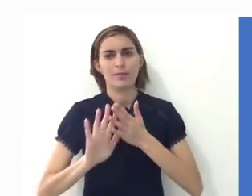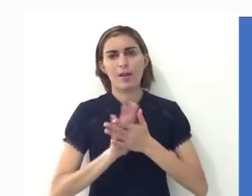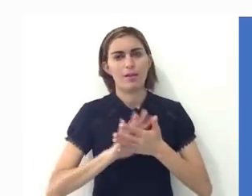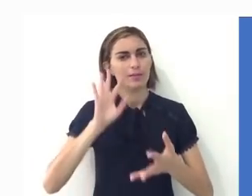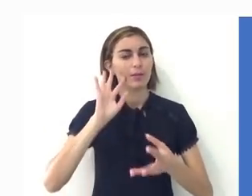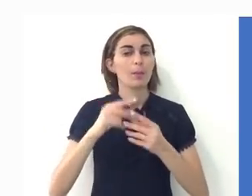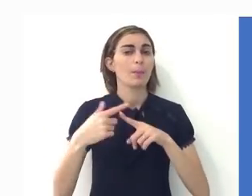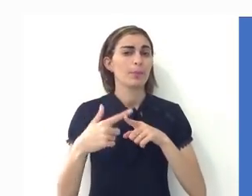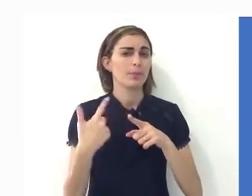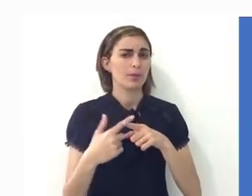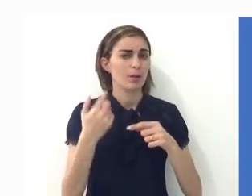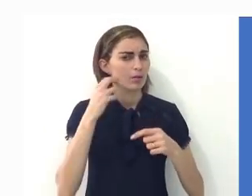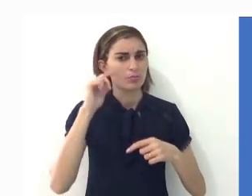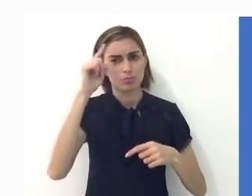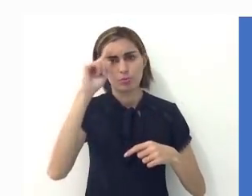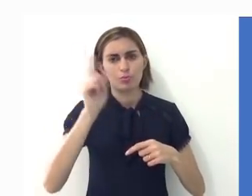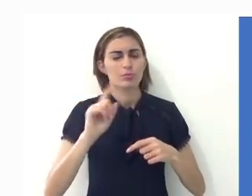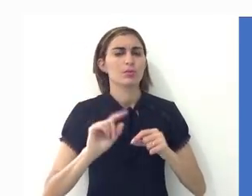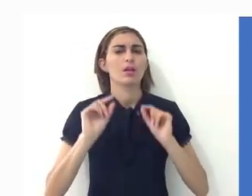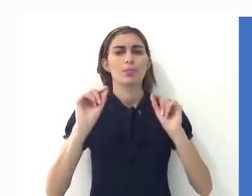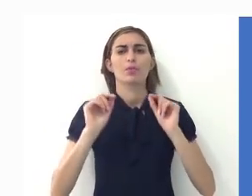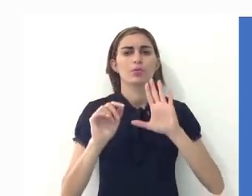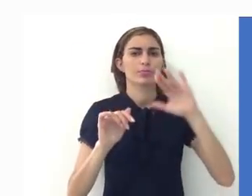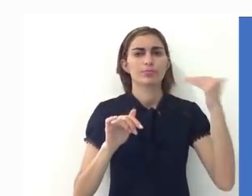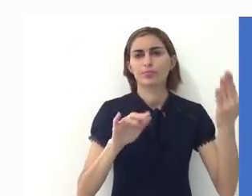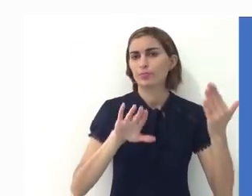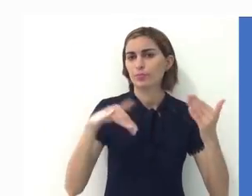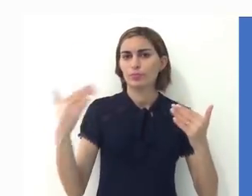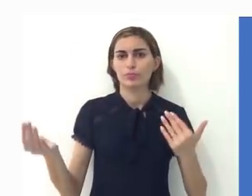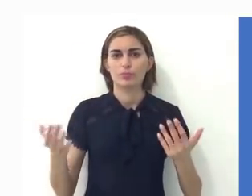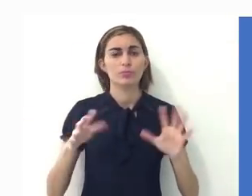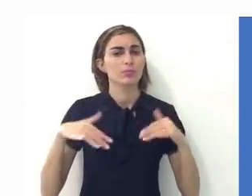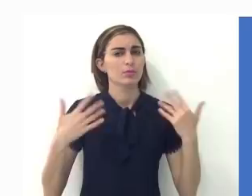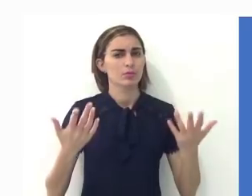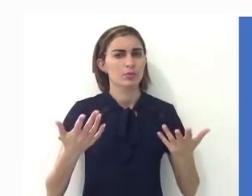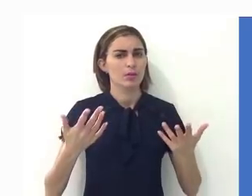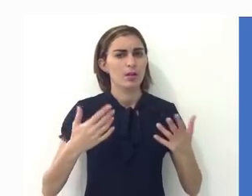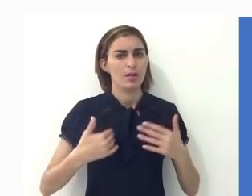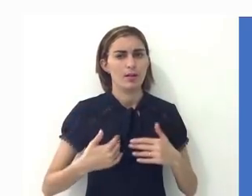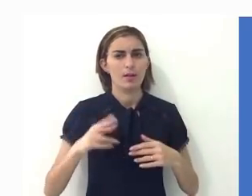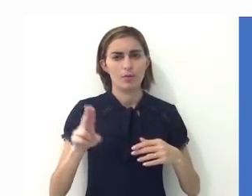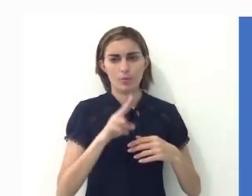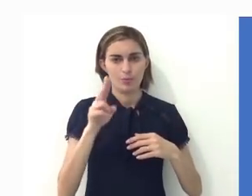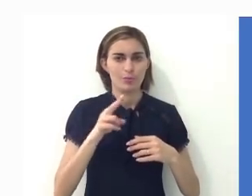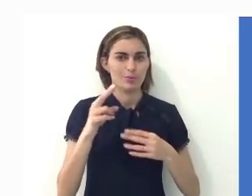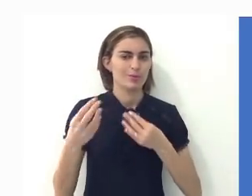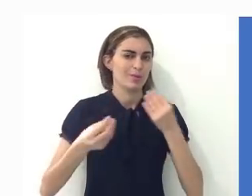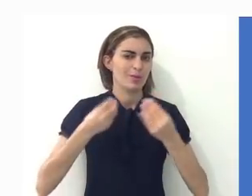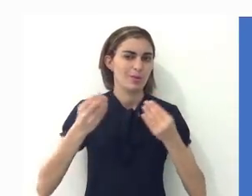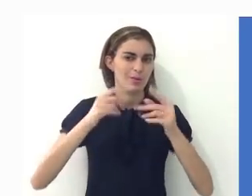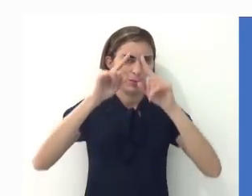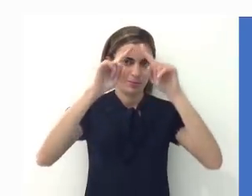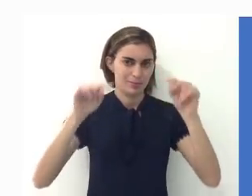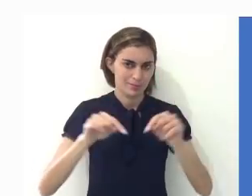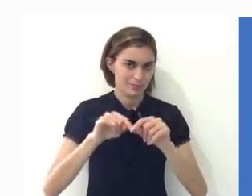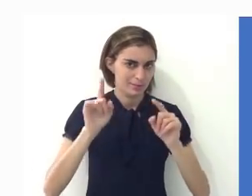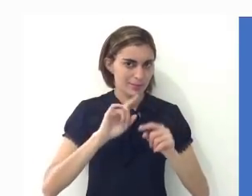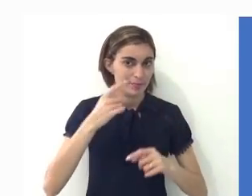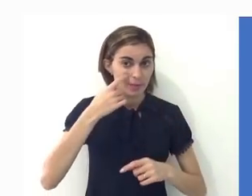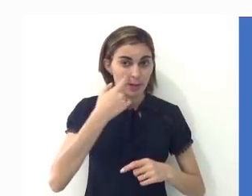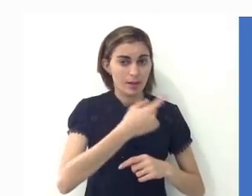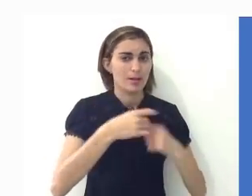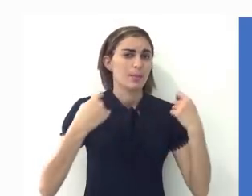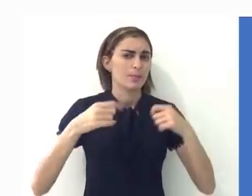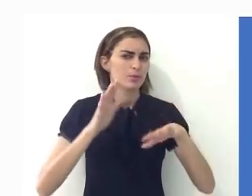temos nada a concluir sobre ele, porque a gente não sabe a medida dos outros lados. Então, não é um caso que a gente usa como o de